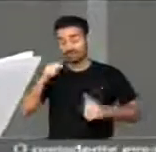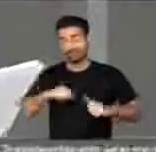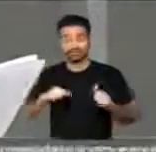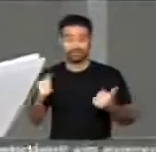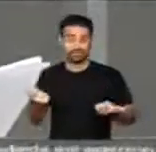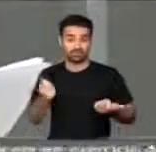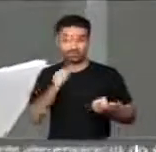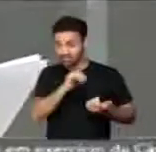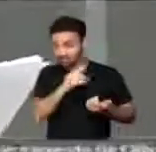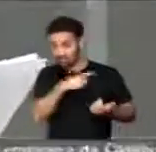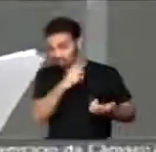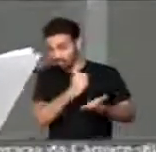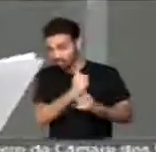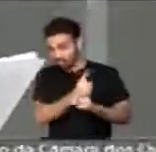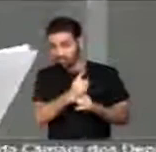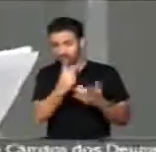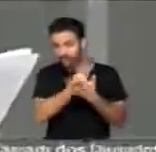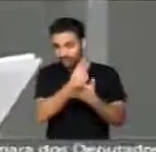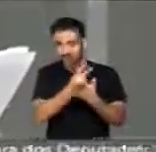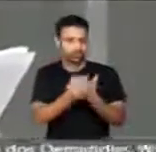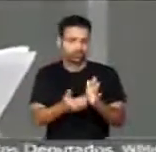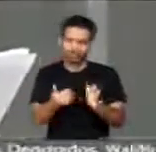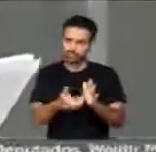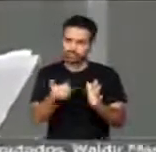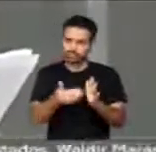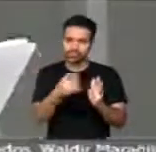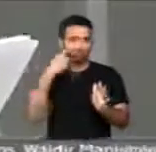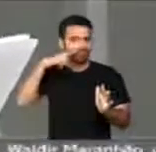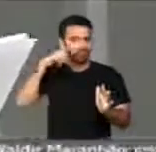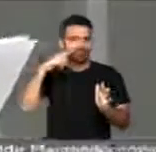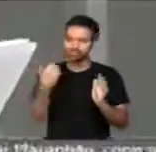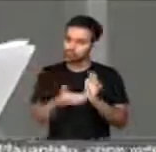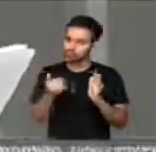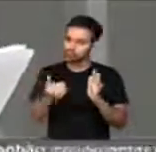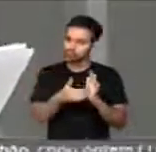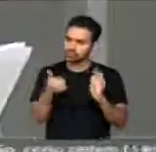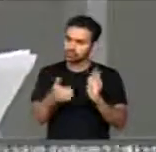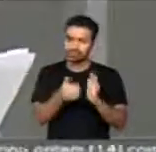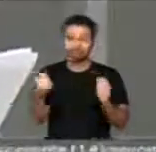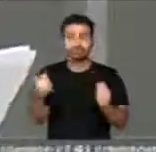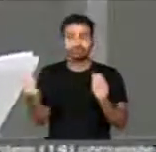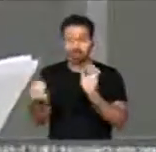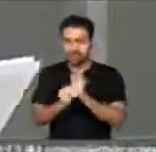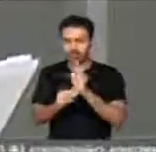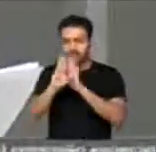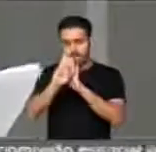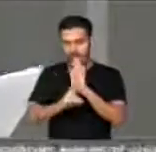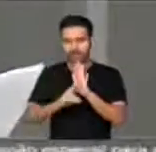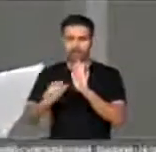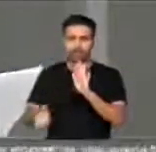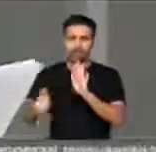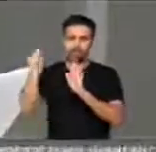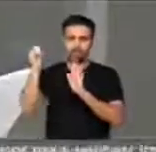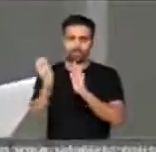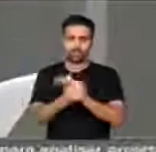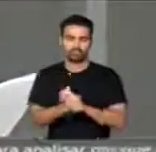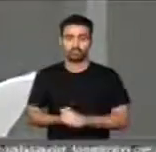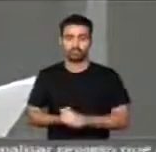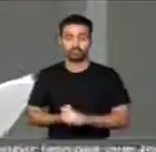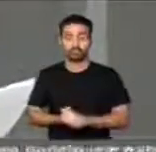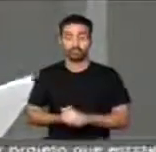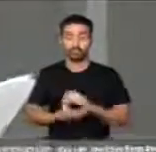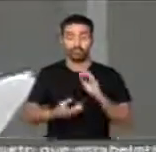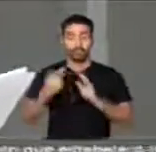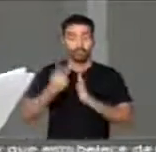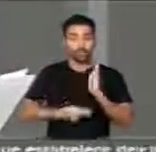imprecisões e brechas sejam eliminadas e substituídas por regras e exigências mais eficientes. Os